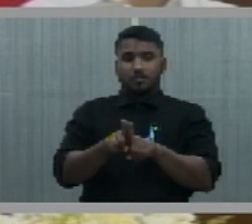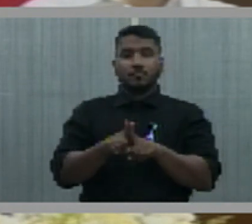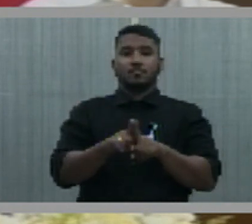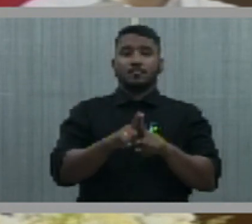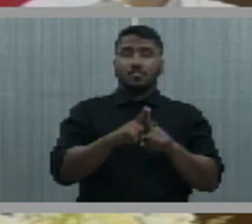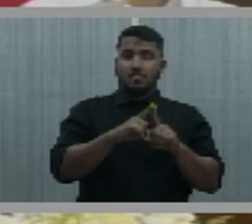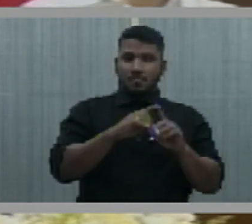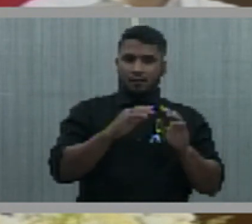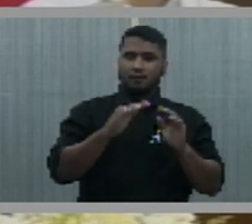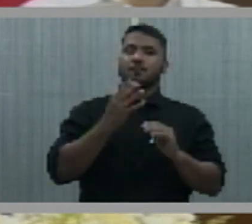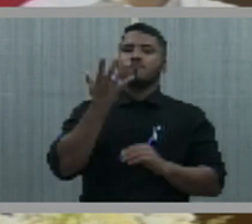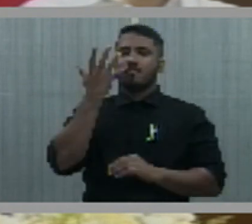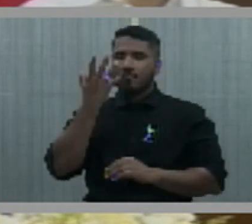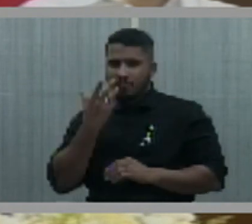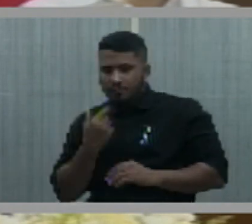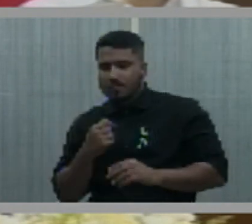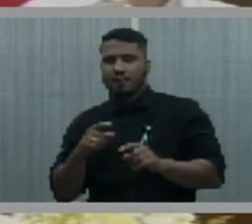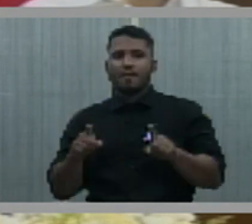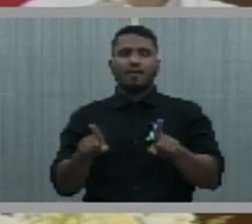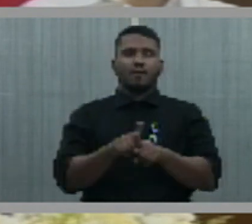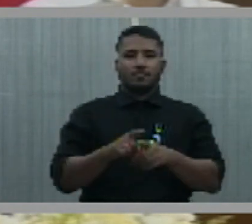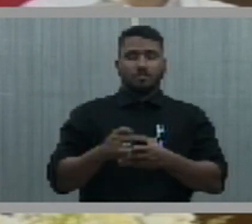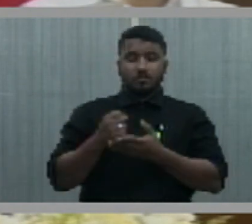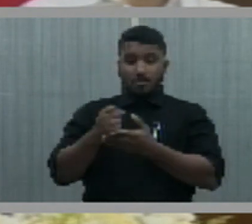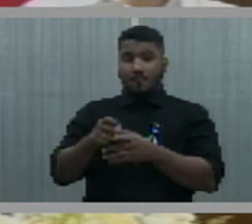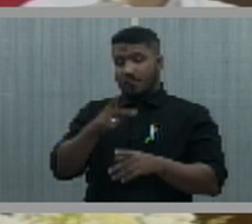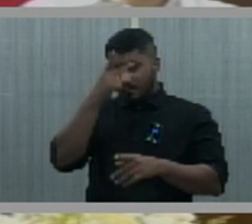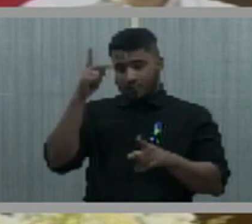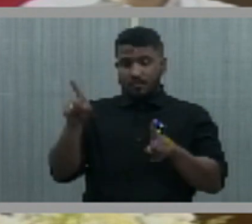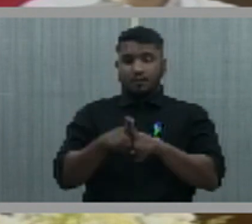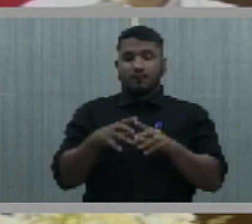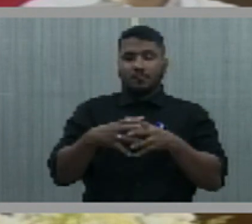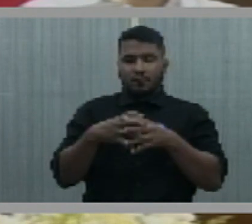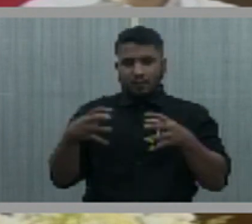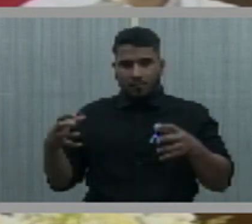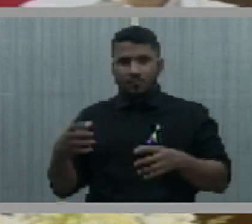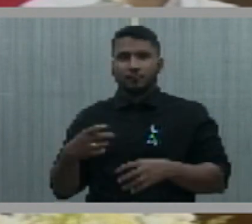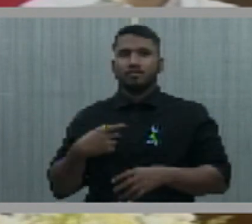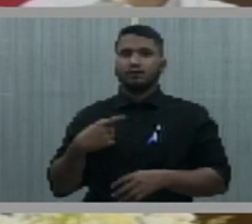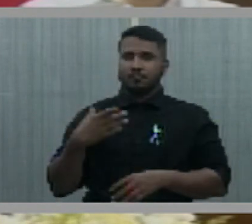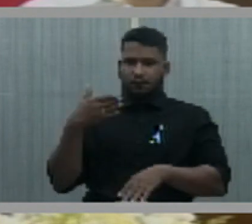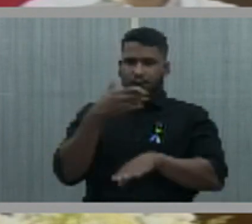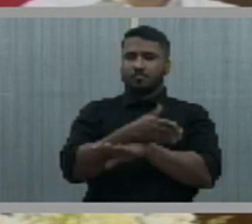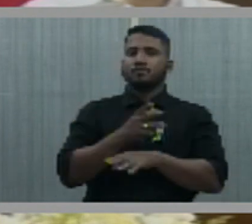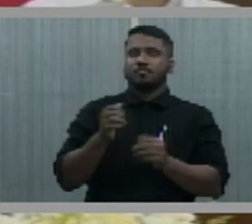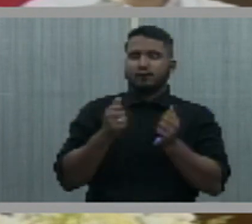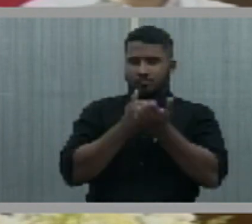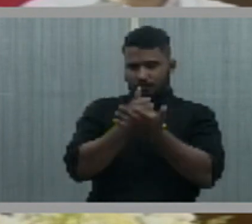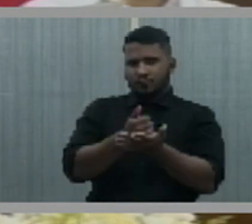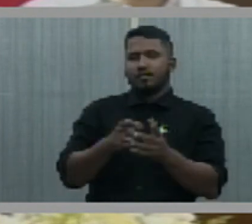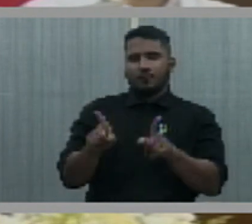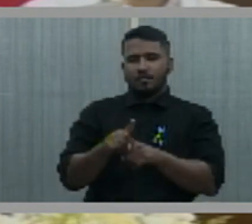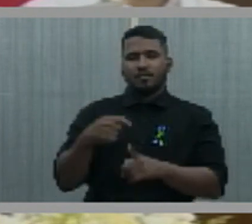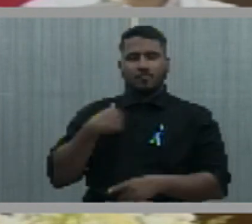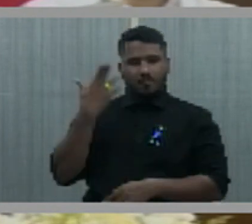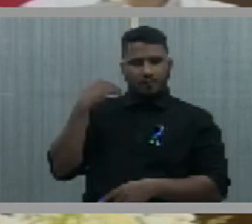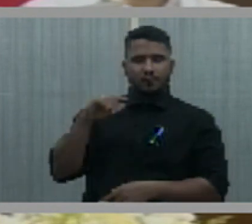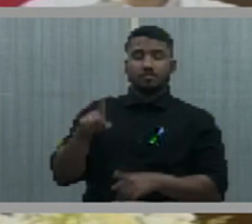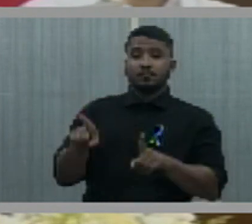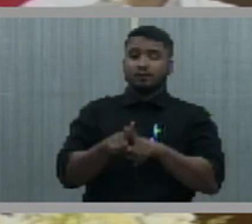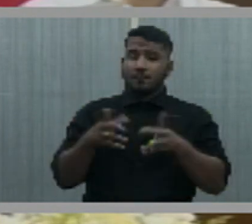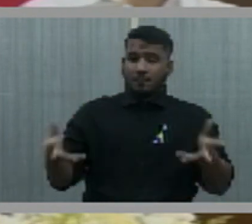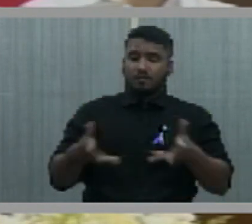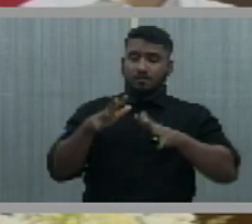da criança e da pessoa idosa. Já fiz parte das duas, Dom Marcos. Incentivou os